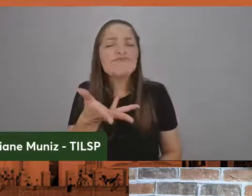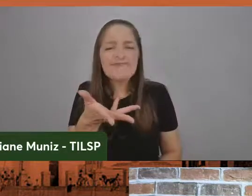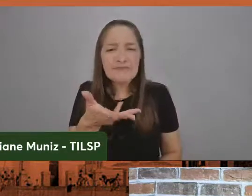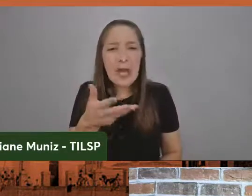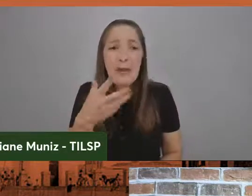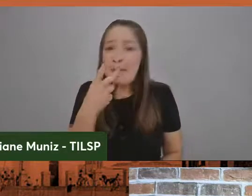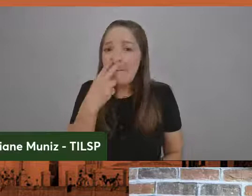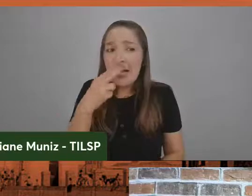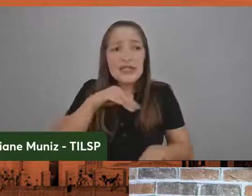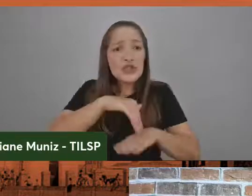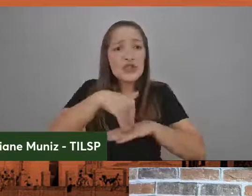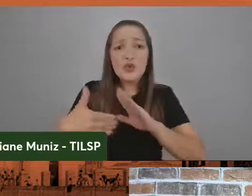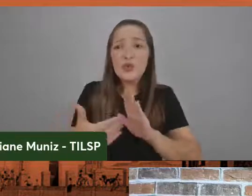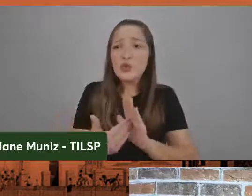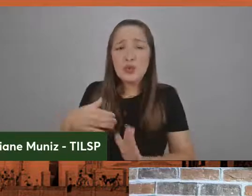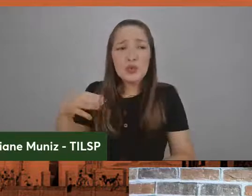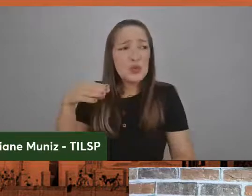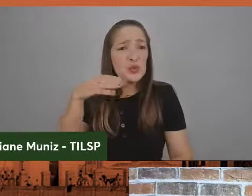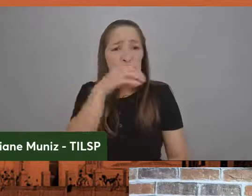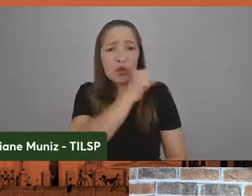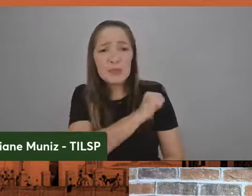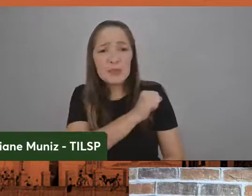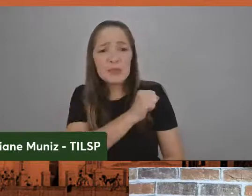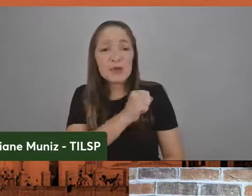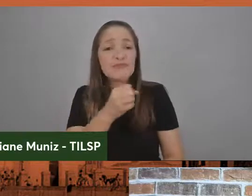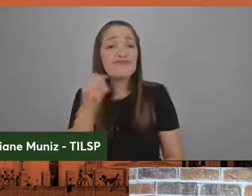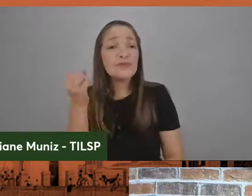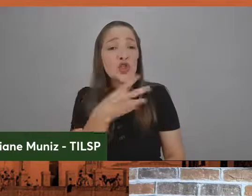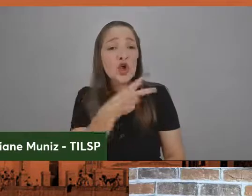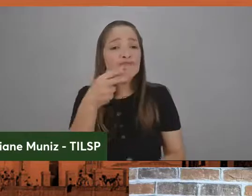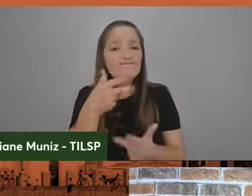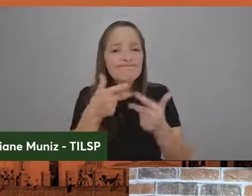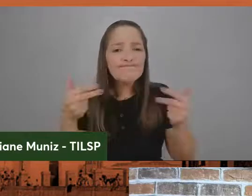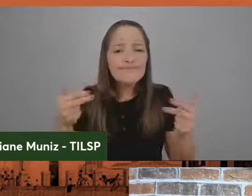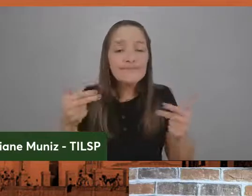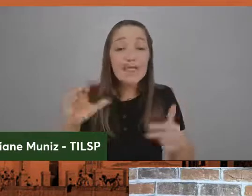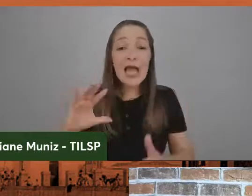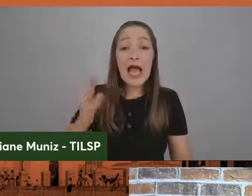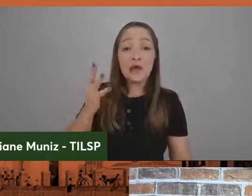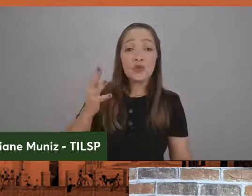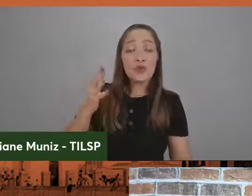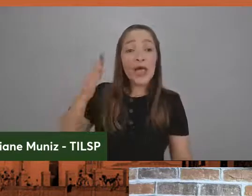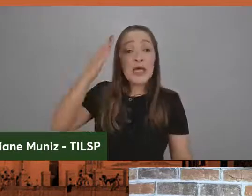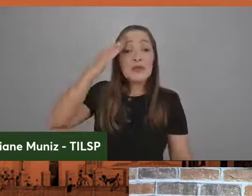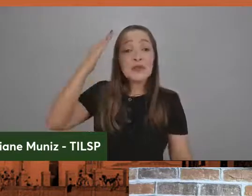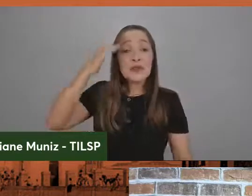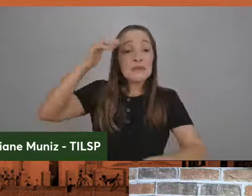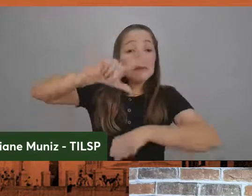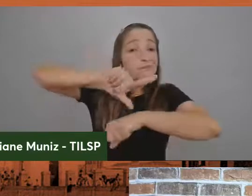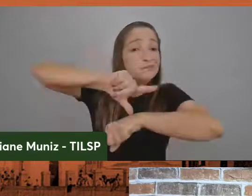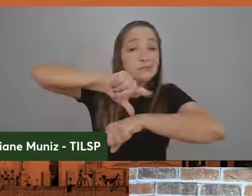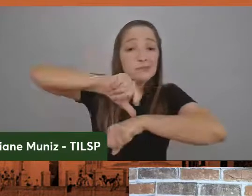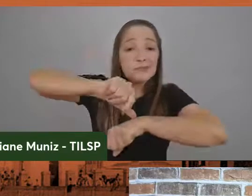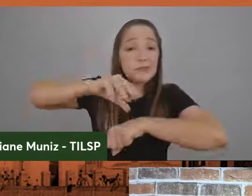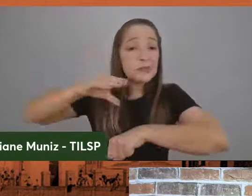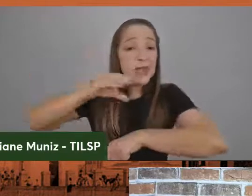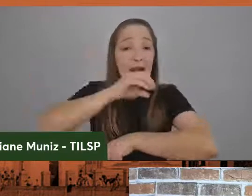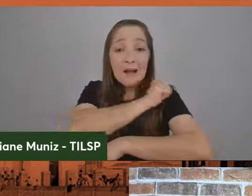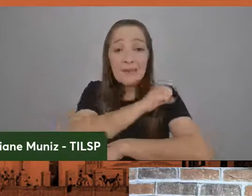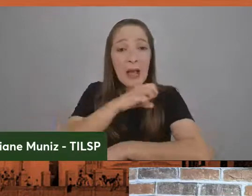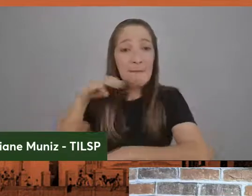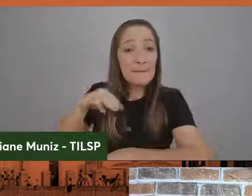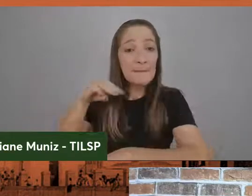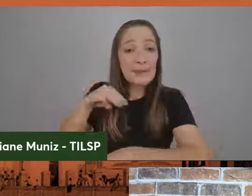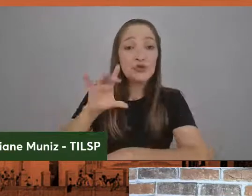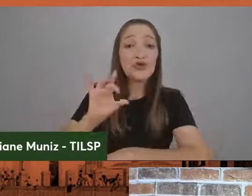muito rápido, né? As notícias acontecem, a gente fica sabendo em segundos, né? Não dá nem para dizer minutos, né? Minutos já ficou